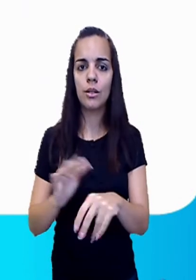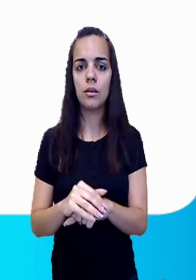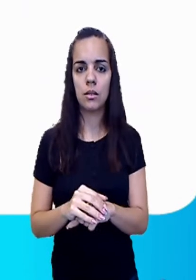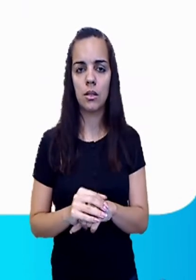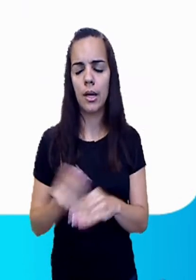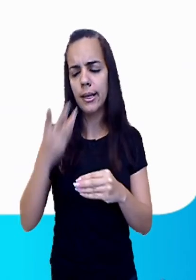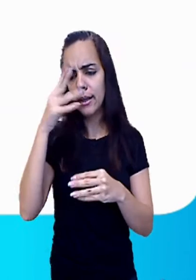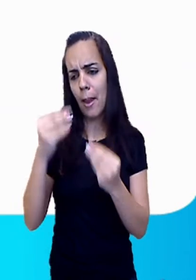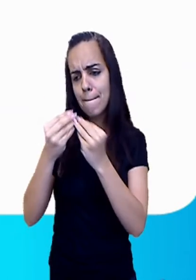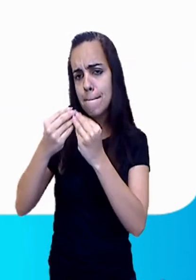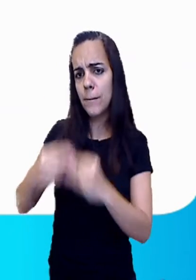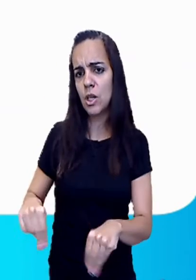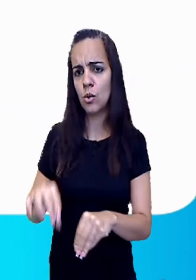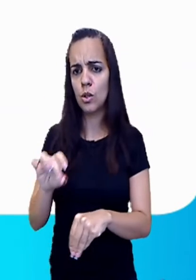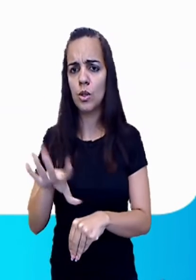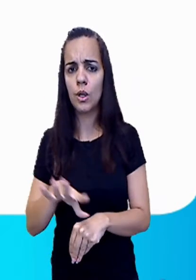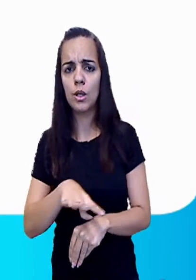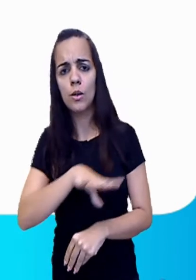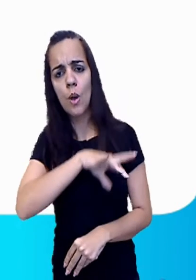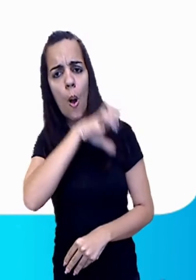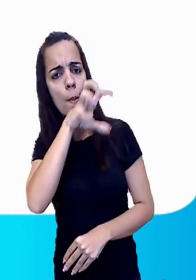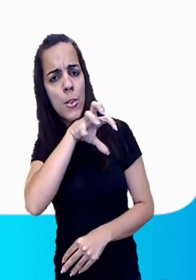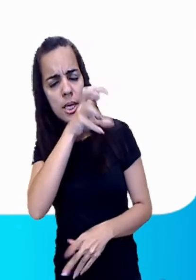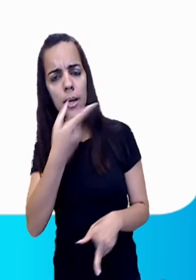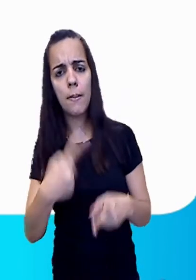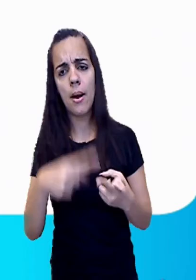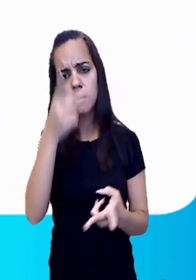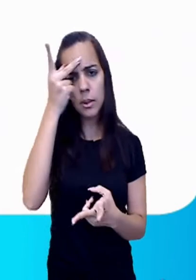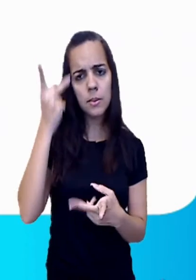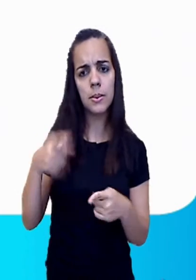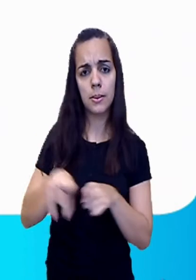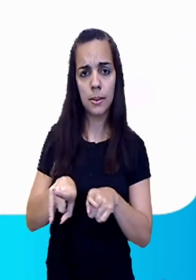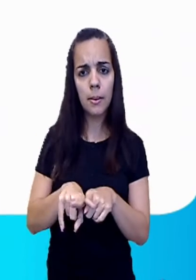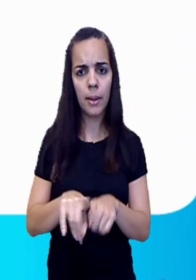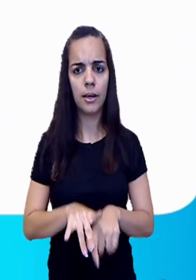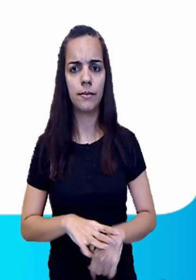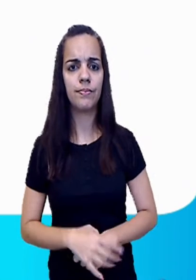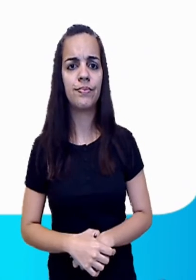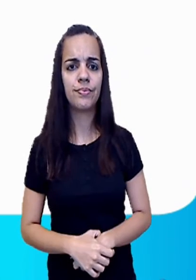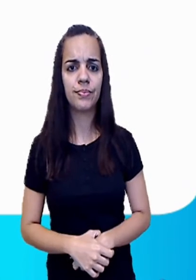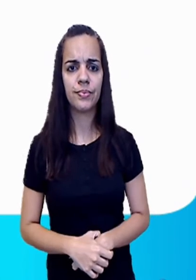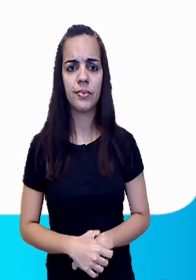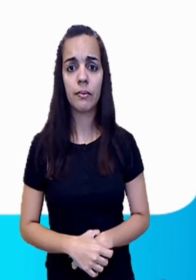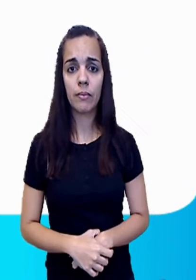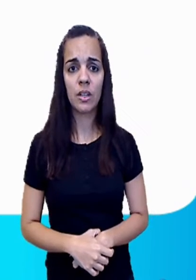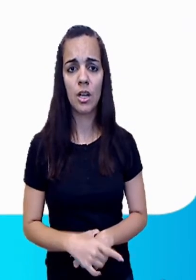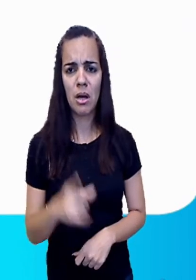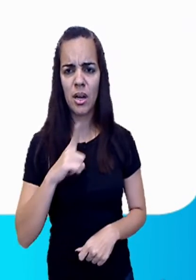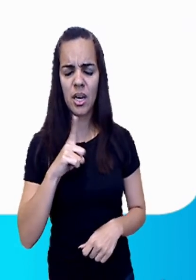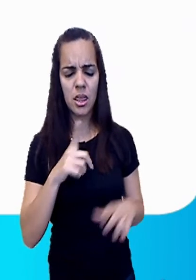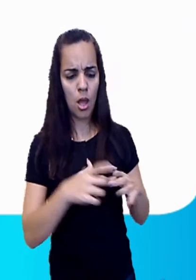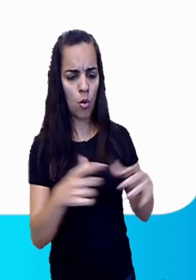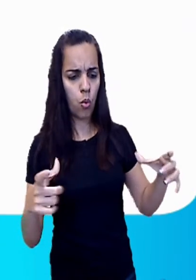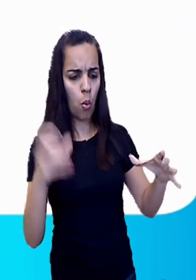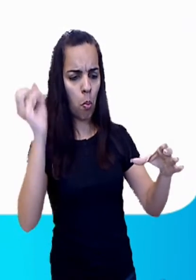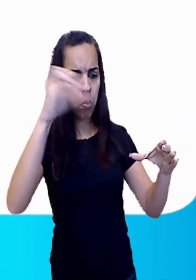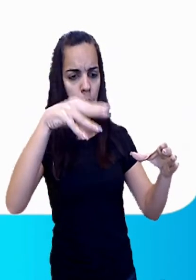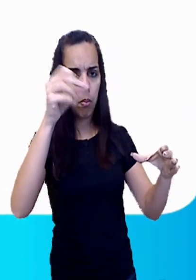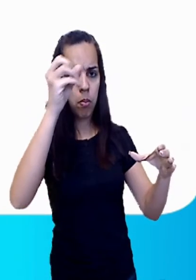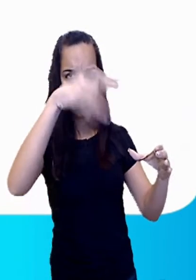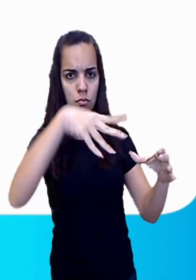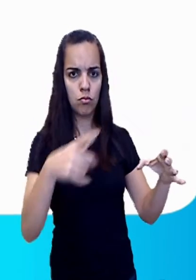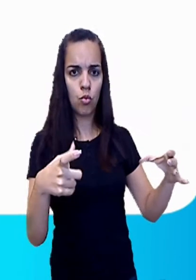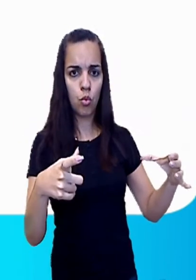prejudicial para os animais que vivem na região onde foi danificada. E depósito de rejeitos. Então